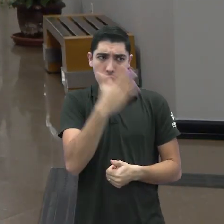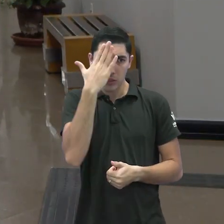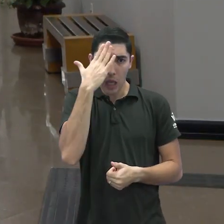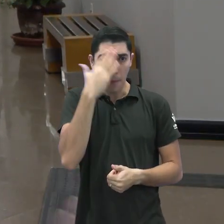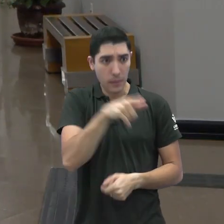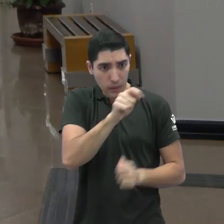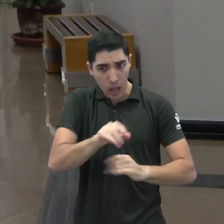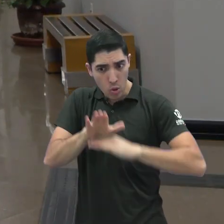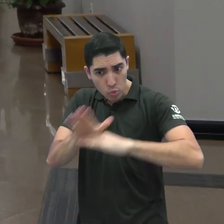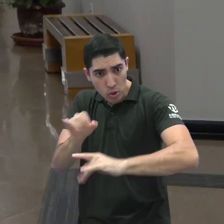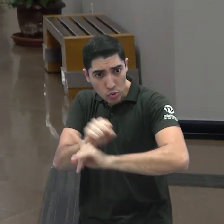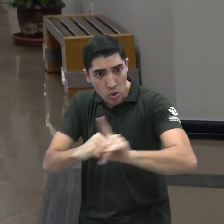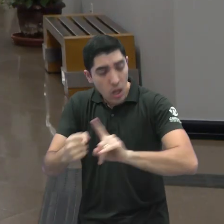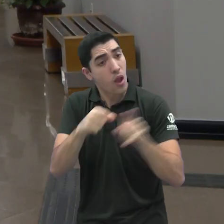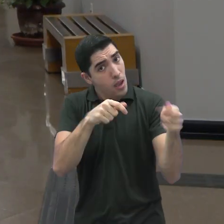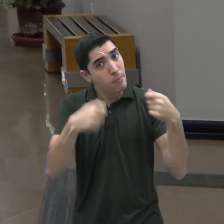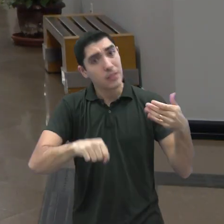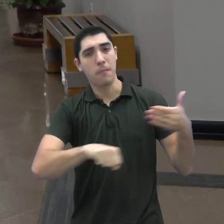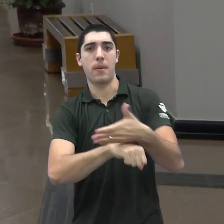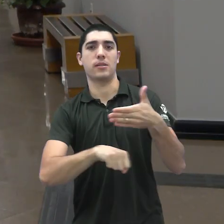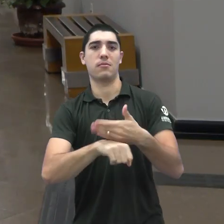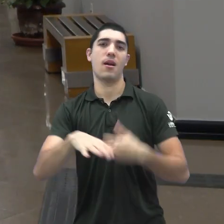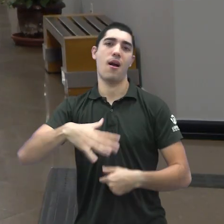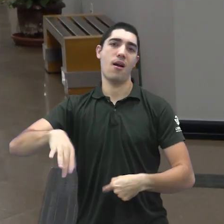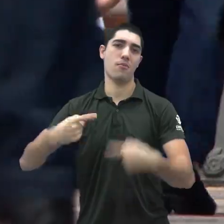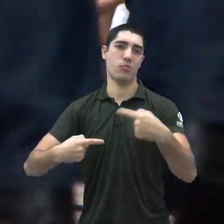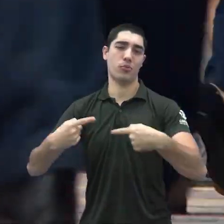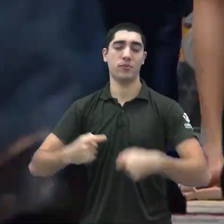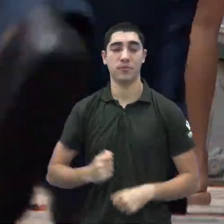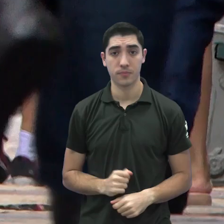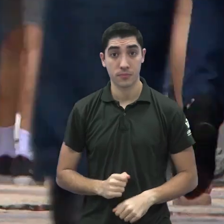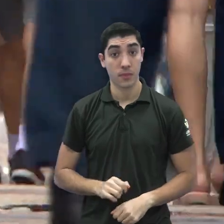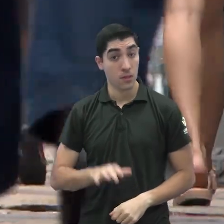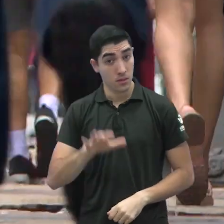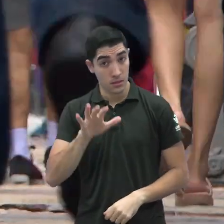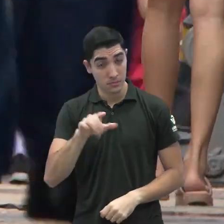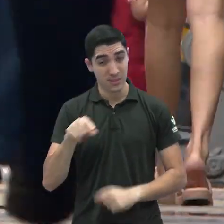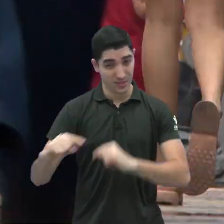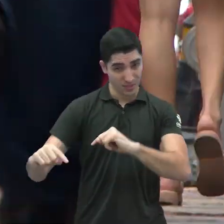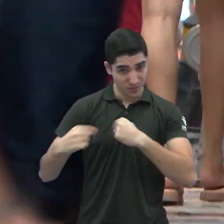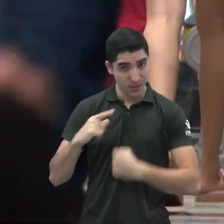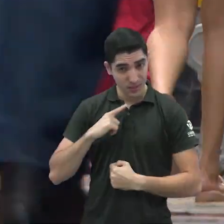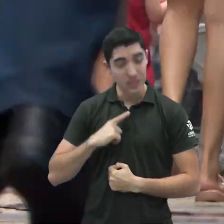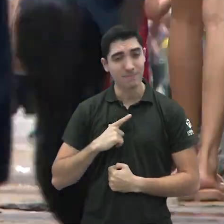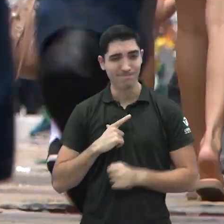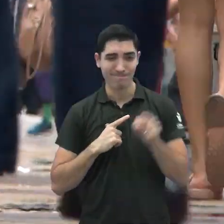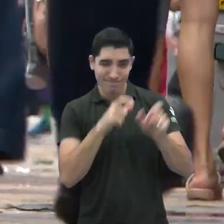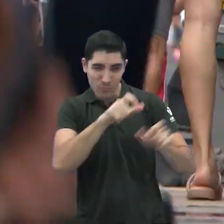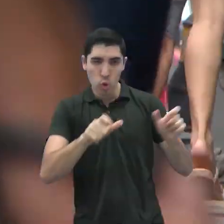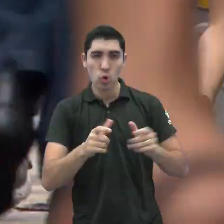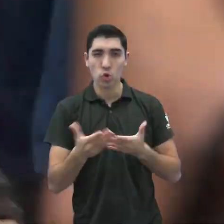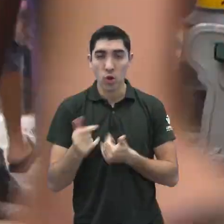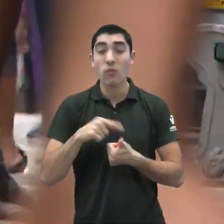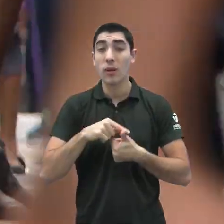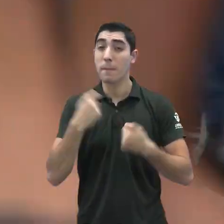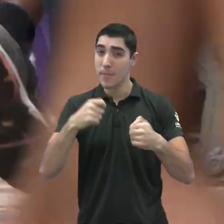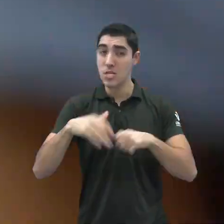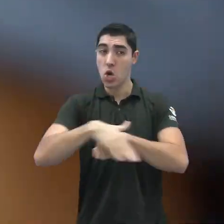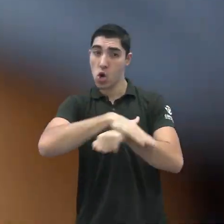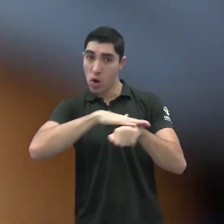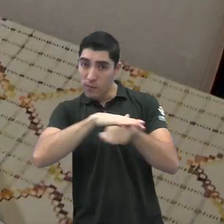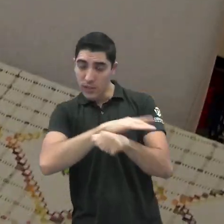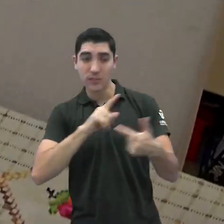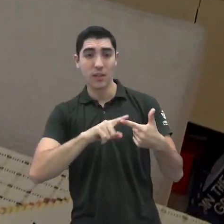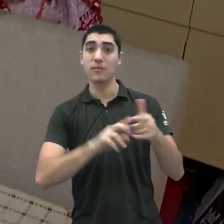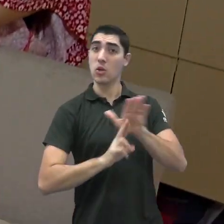que podem dar uma contribuição à sociedade participem da política. Apesar dos desafios, o caminho para aproximar os jovens da política passa pelo